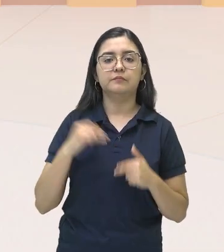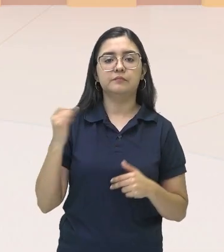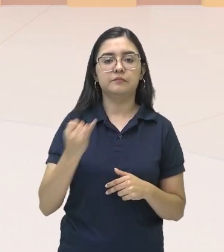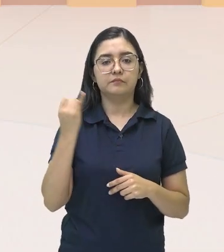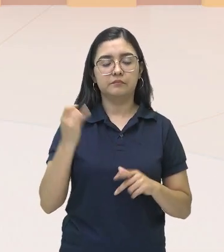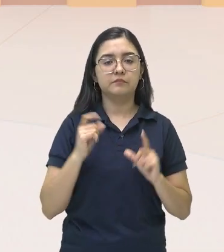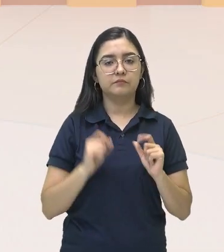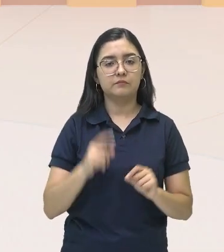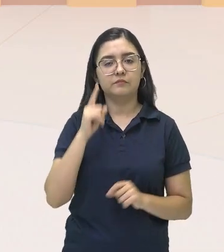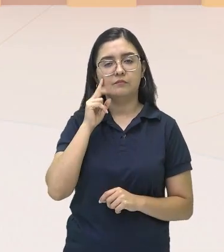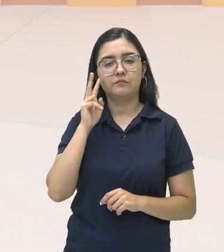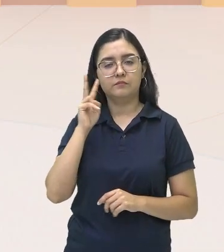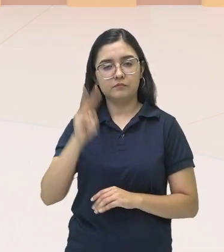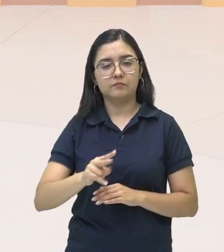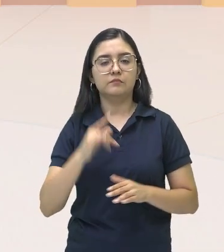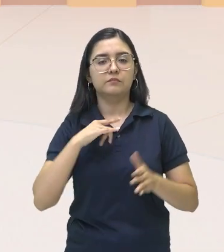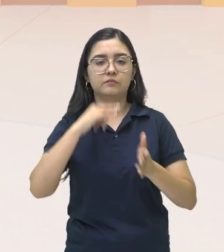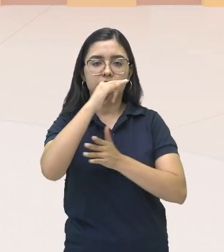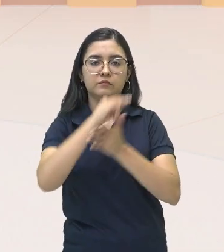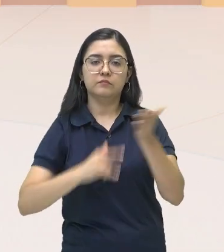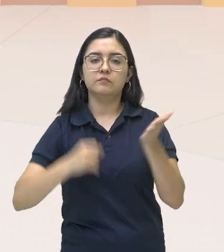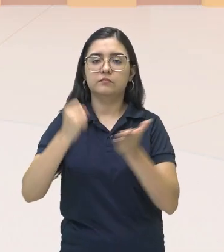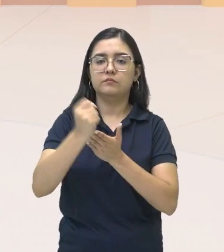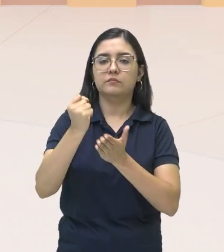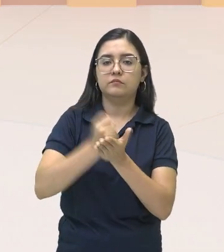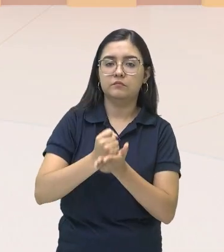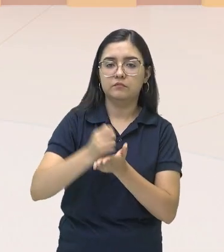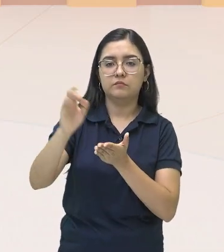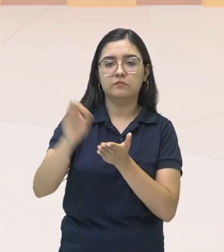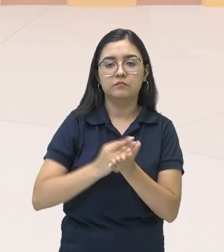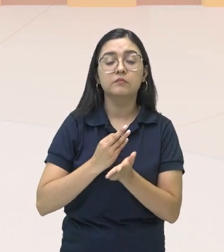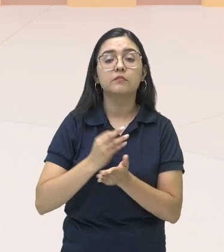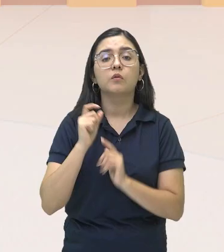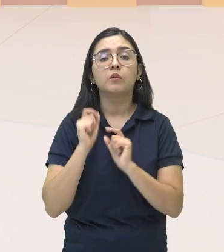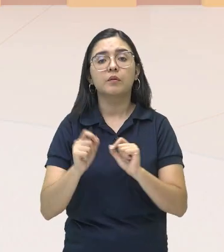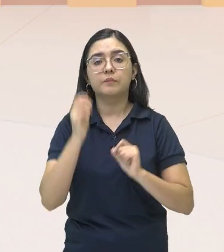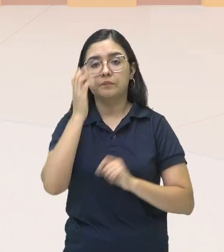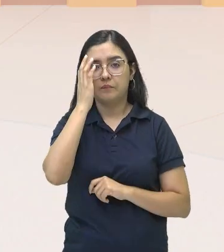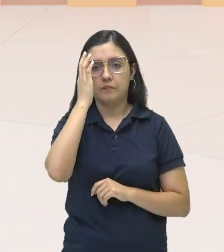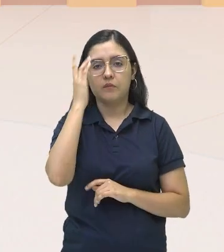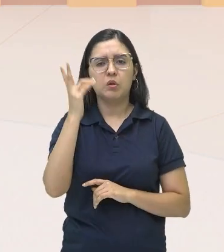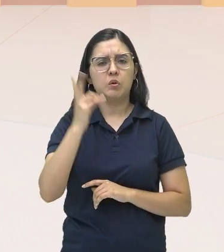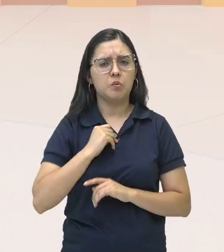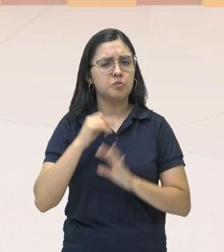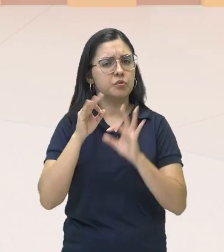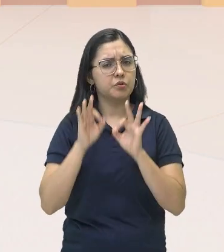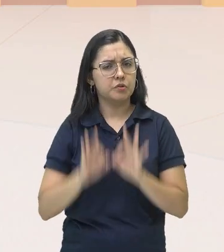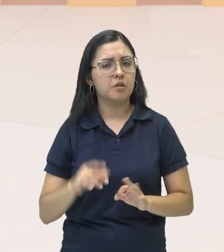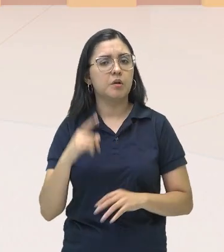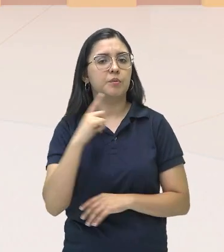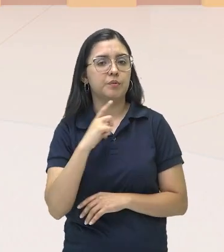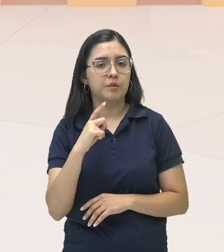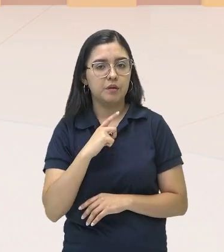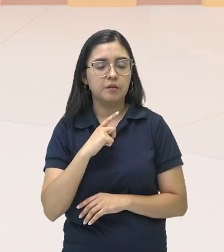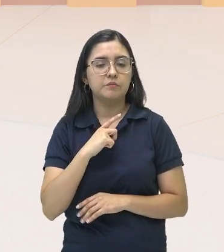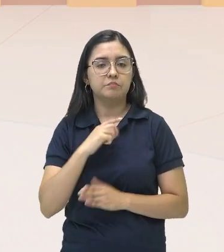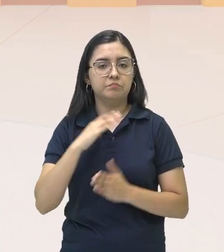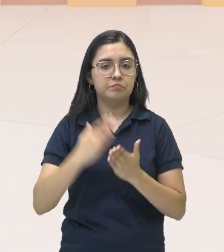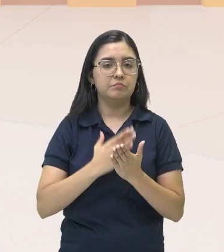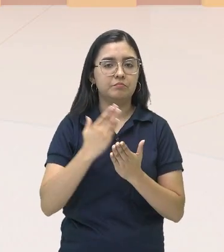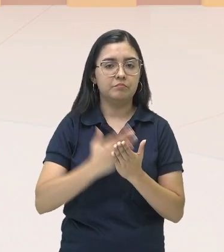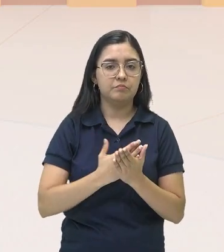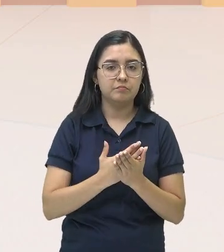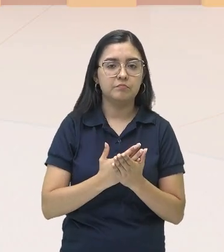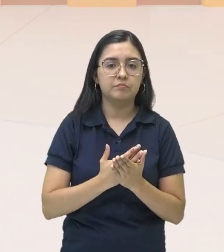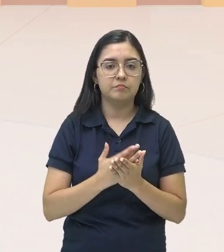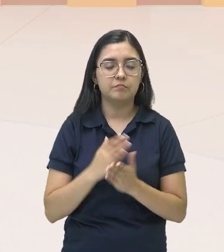olhar agora, né, para uma carteira de trabalho, dizer, poxa vida, quanta dignidade eu tenho aqui,